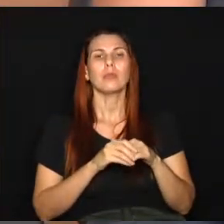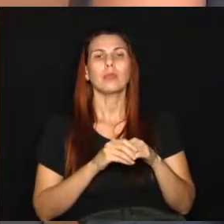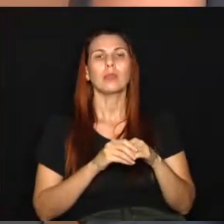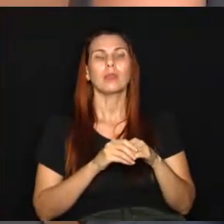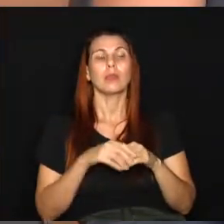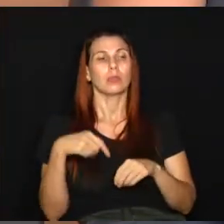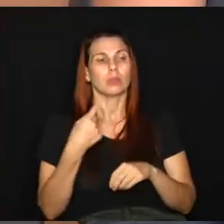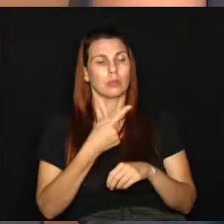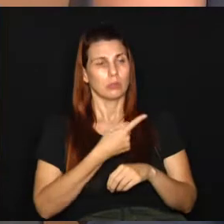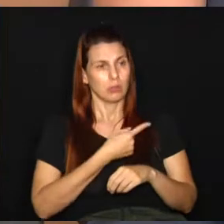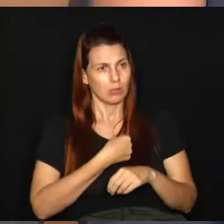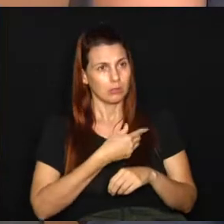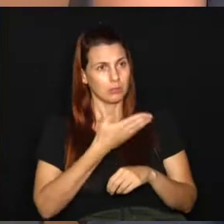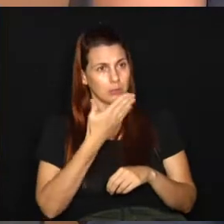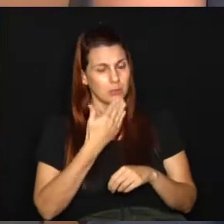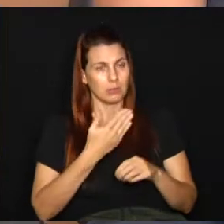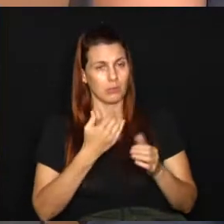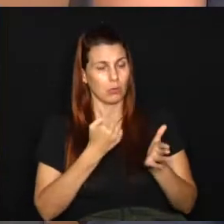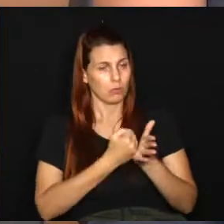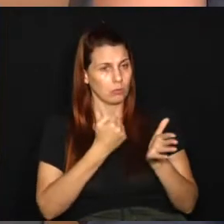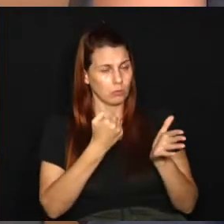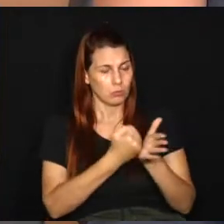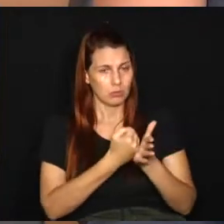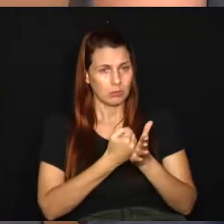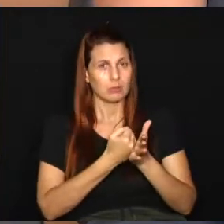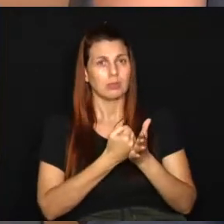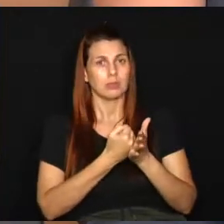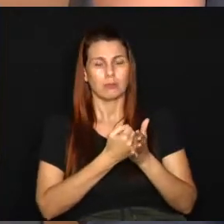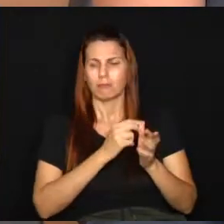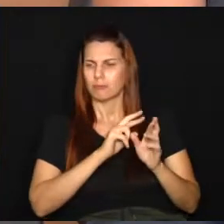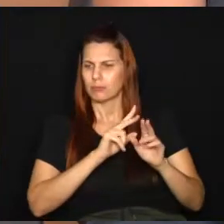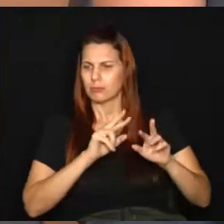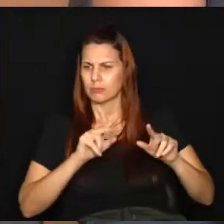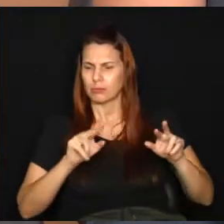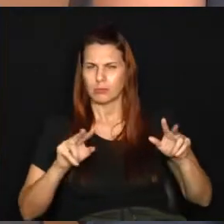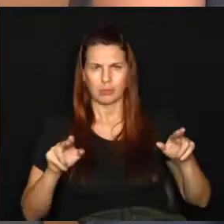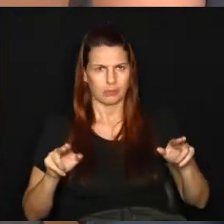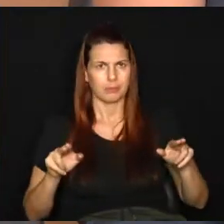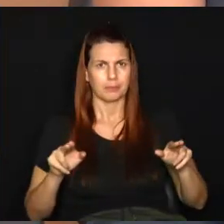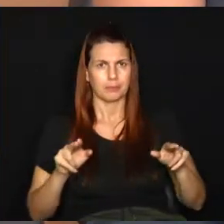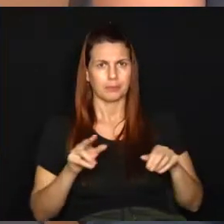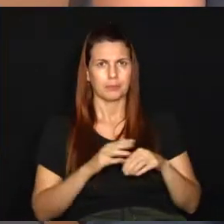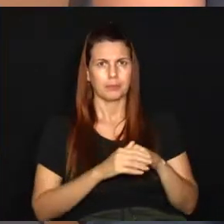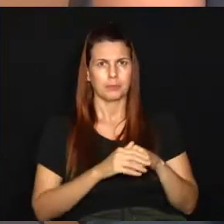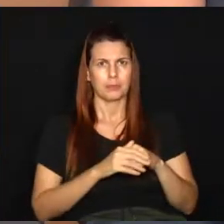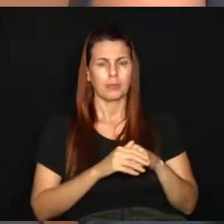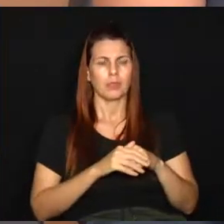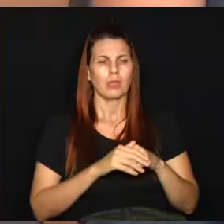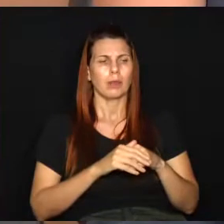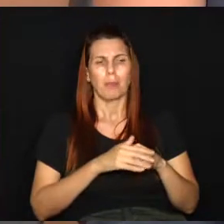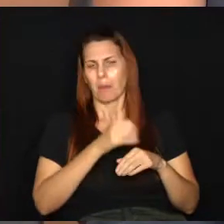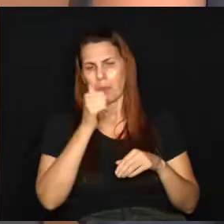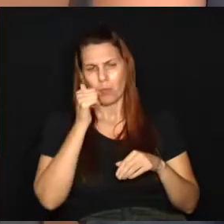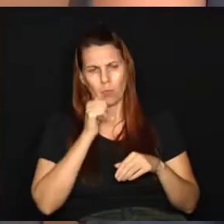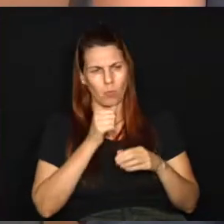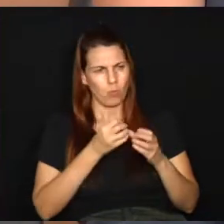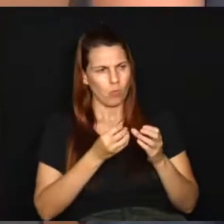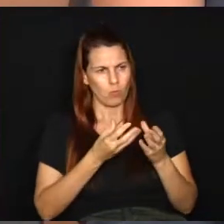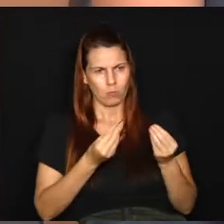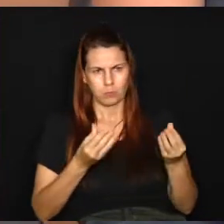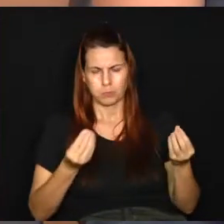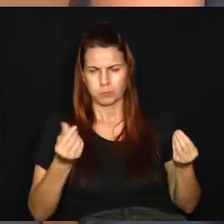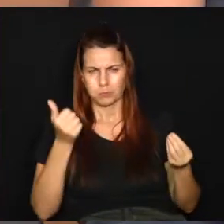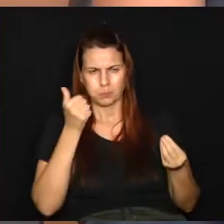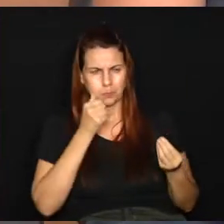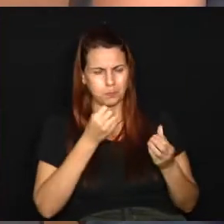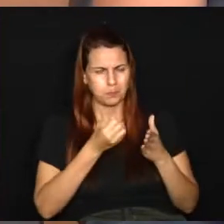são diversas e, na verdade, as nossas demandas são as demandas de muitas das mulheres, e é nesse